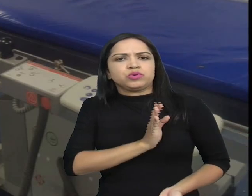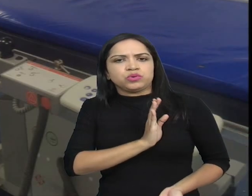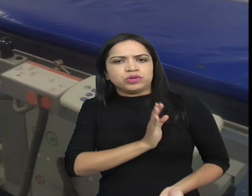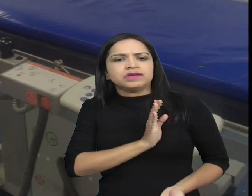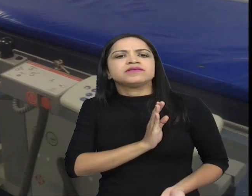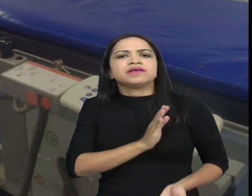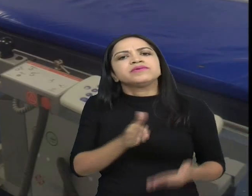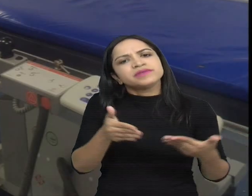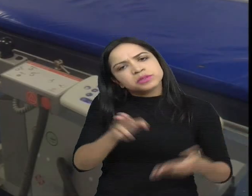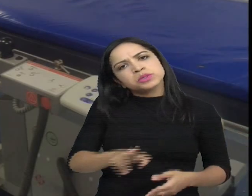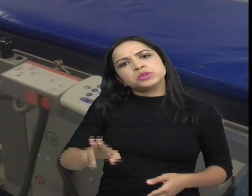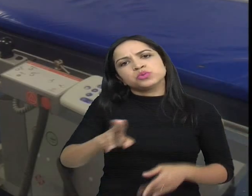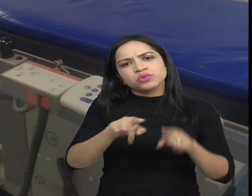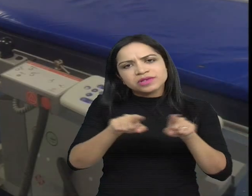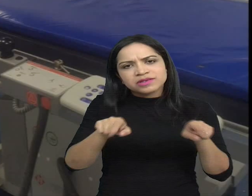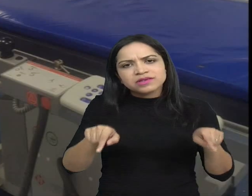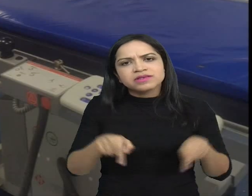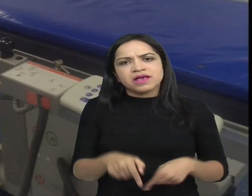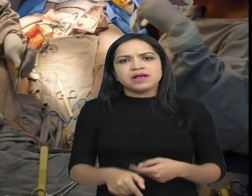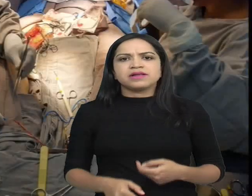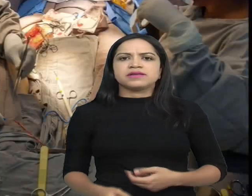usa.